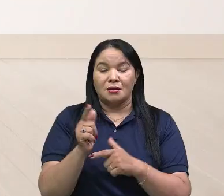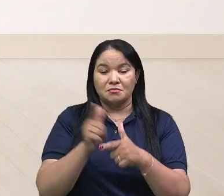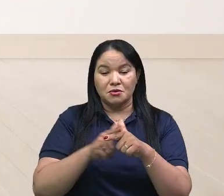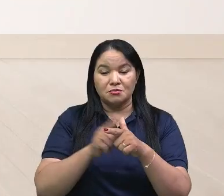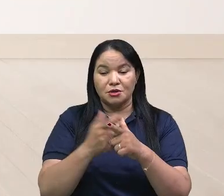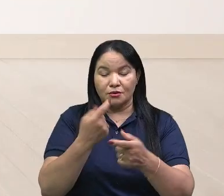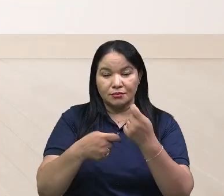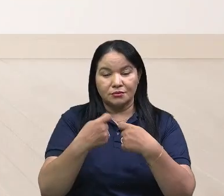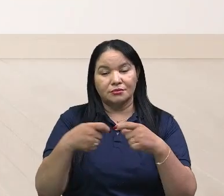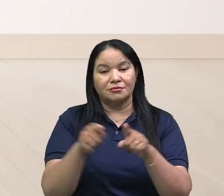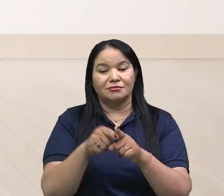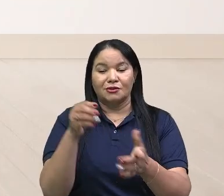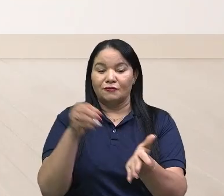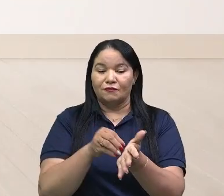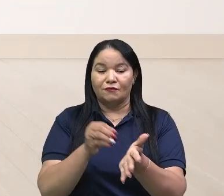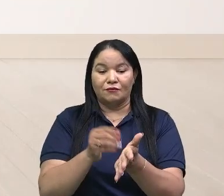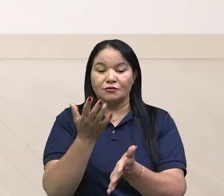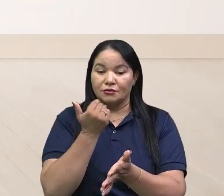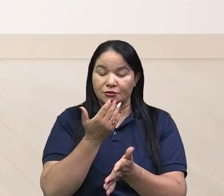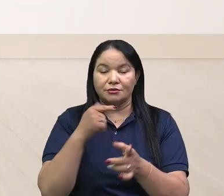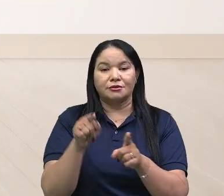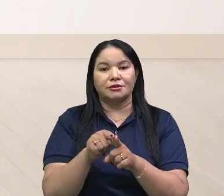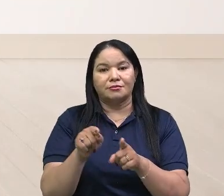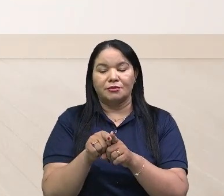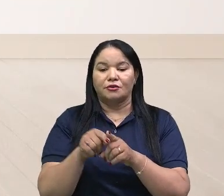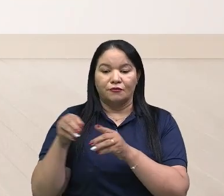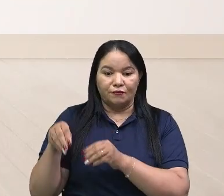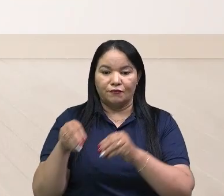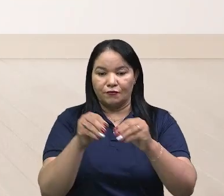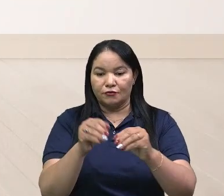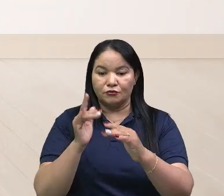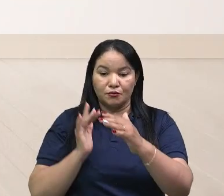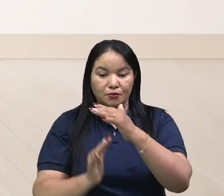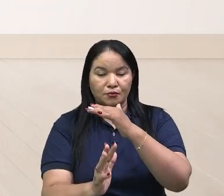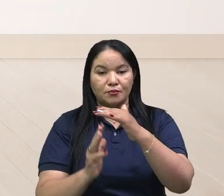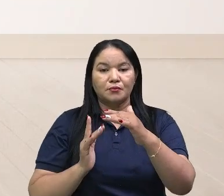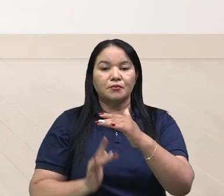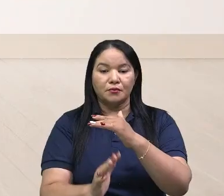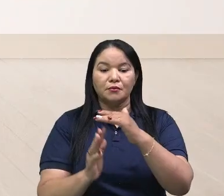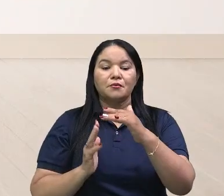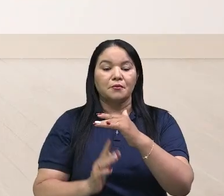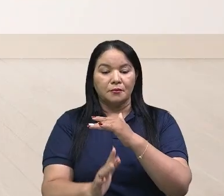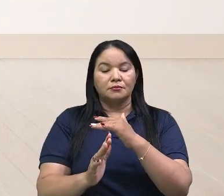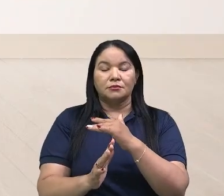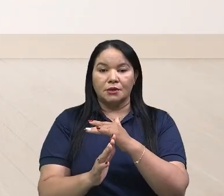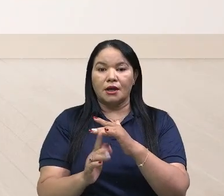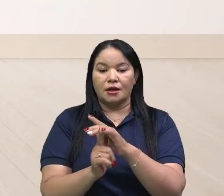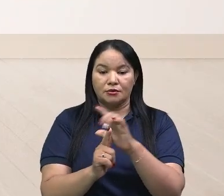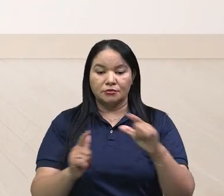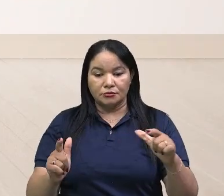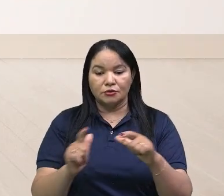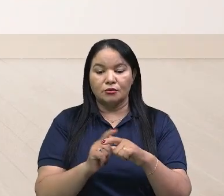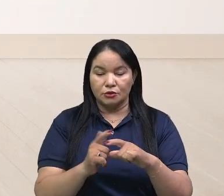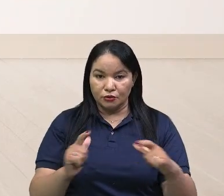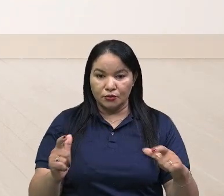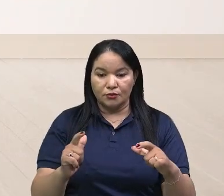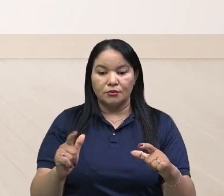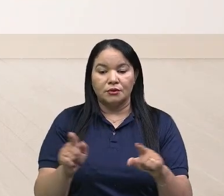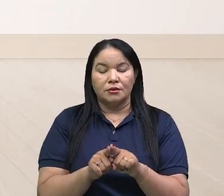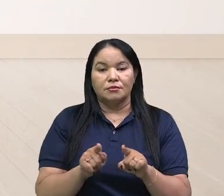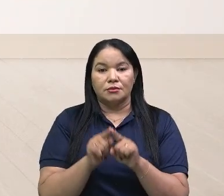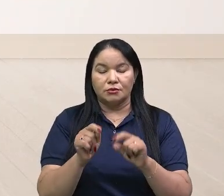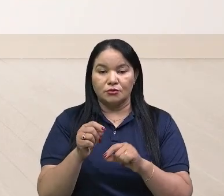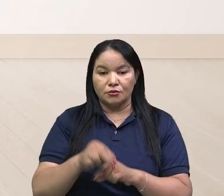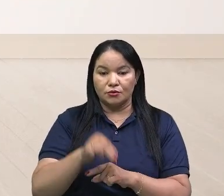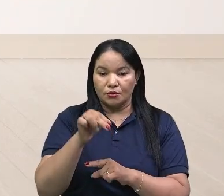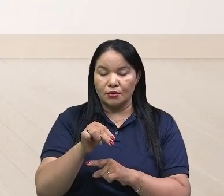de alimentos acabou impulsionando, né, esse fluxo significativo ali de imigrantes, principalmente para a